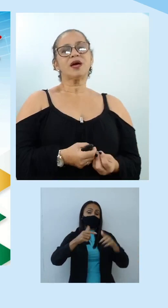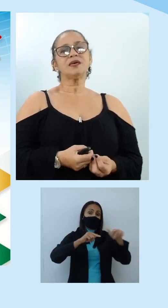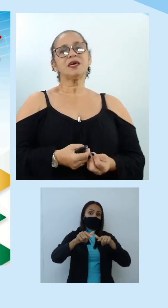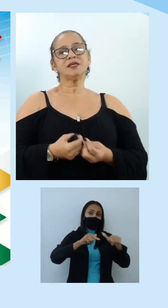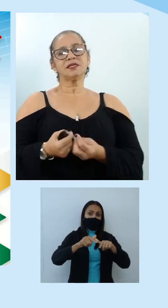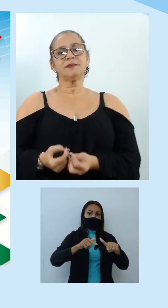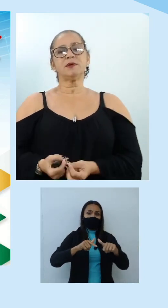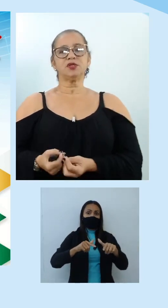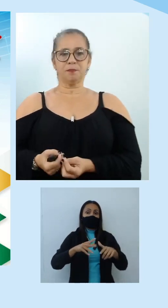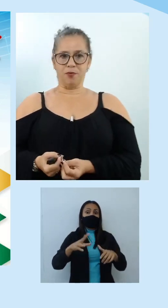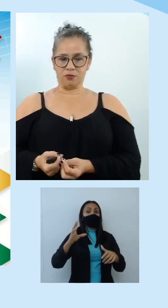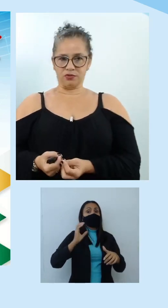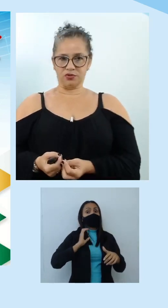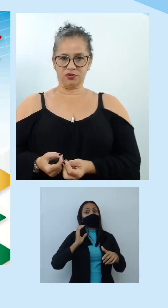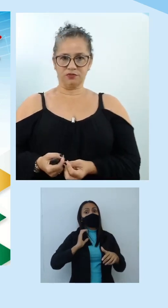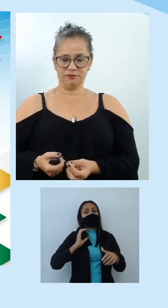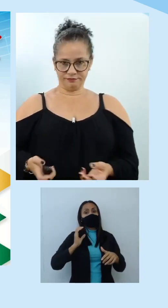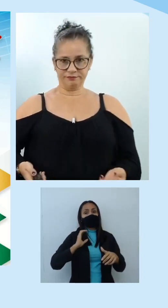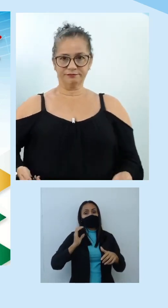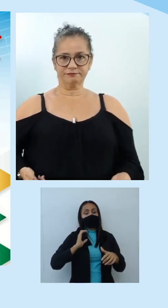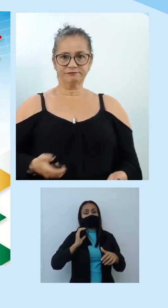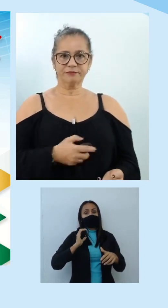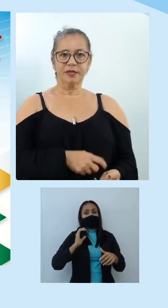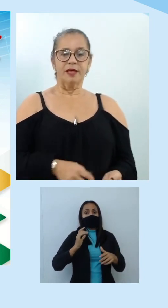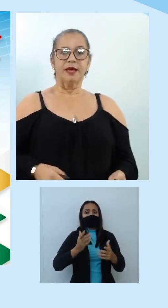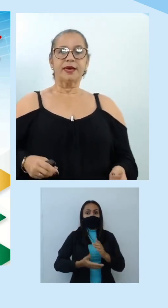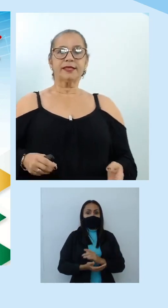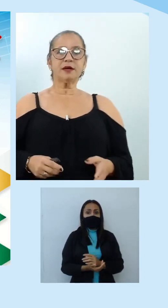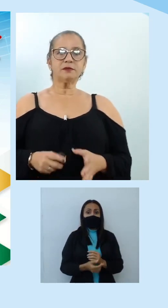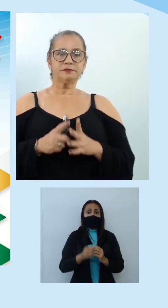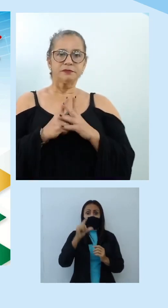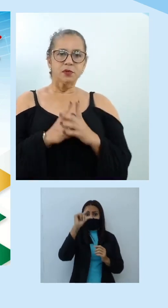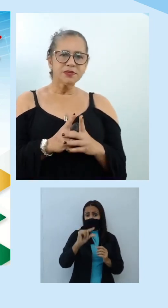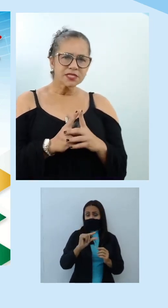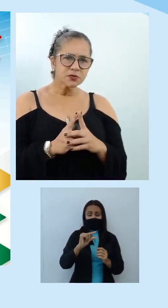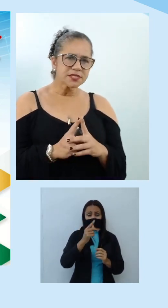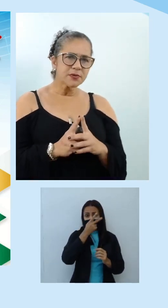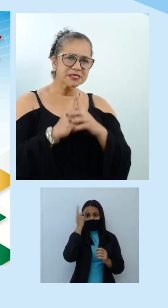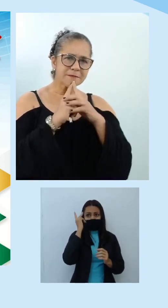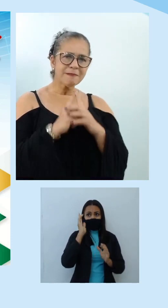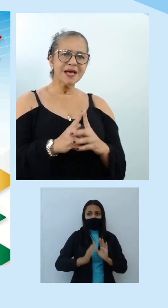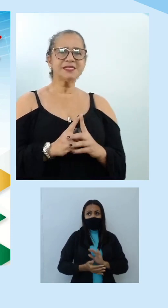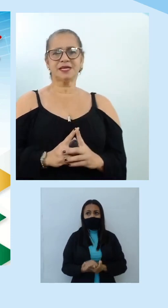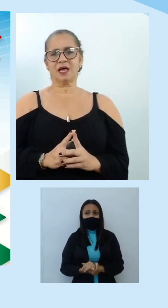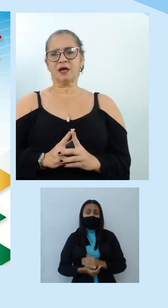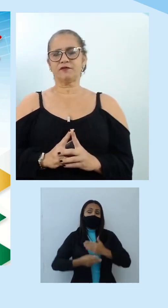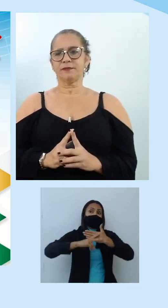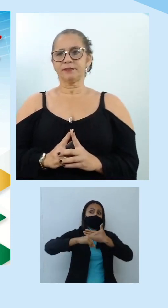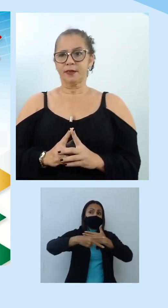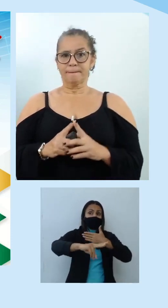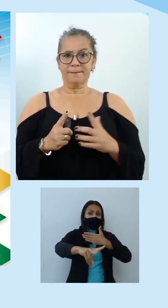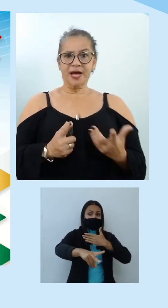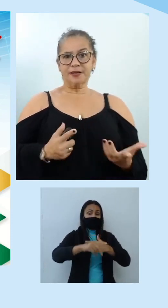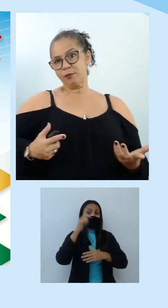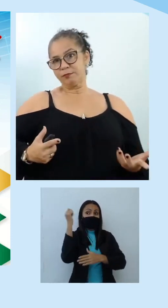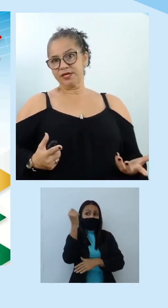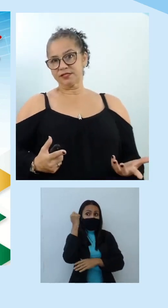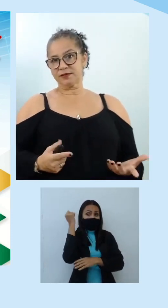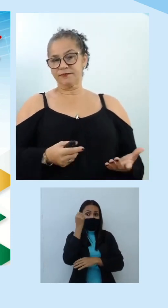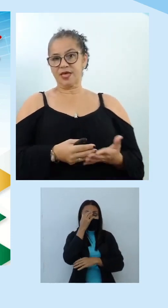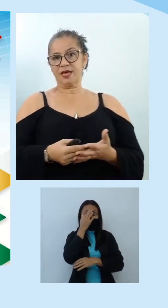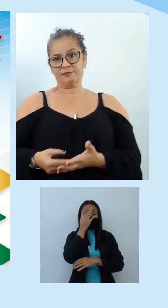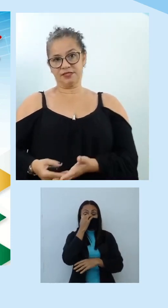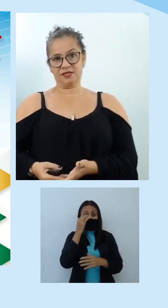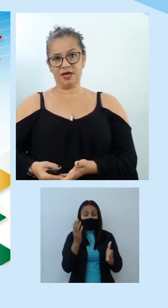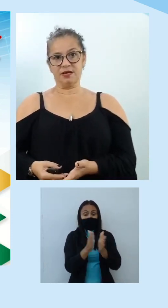com a riqueza na mão de poucos. Então, uma das consequências mais graves para a